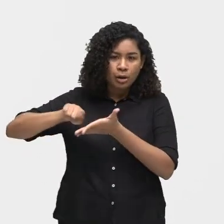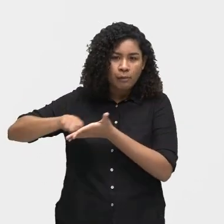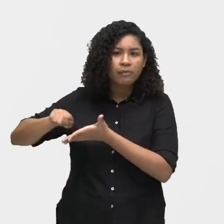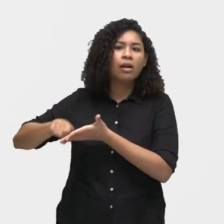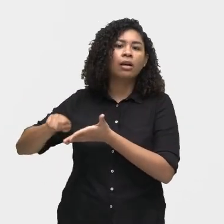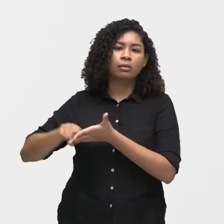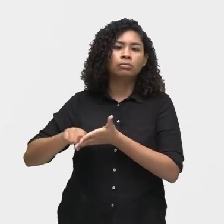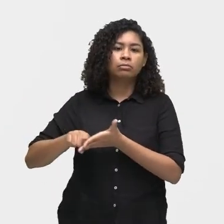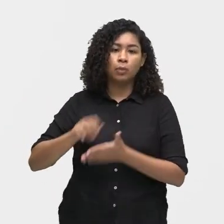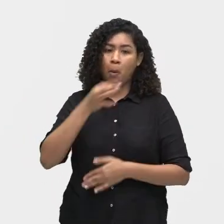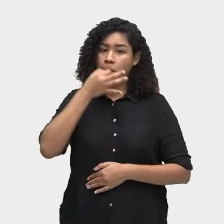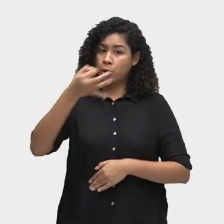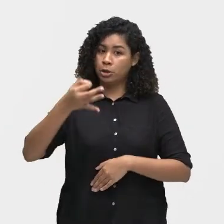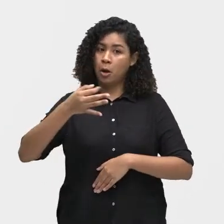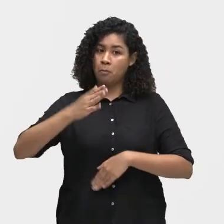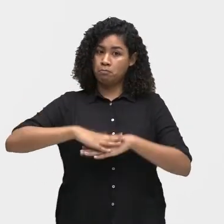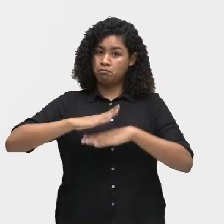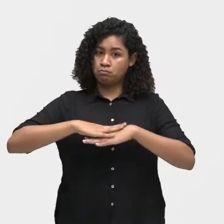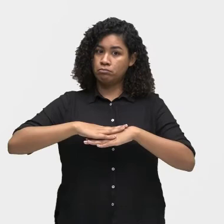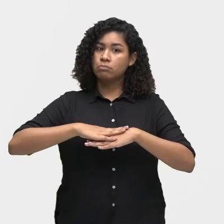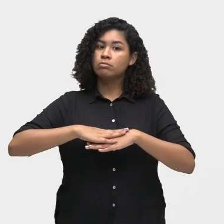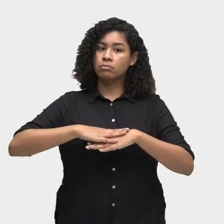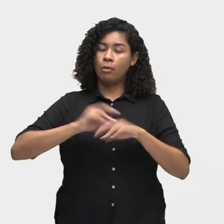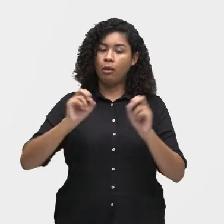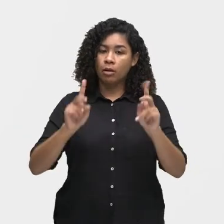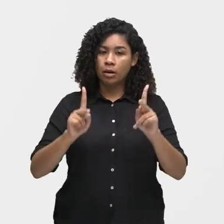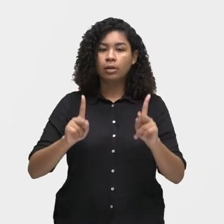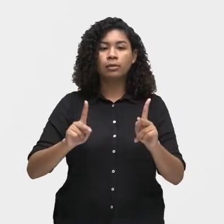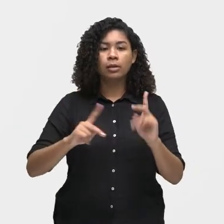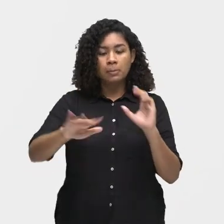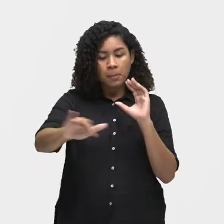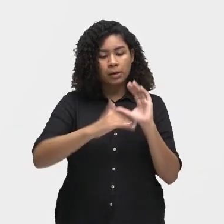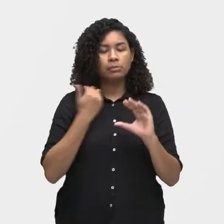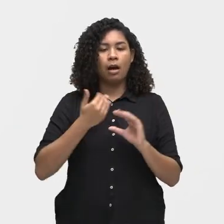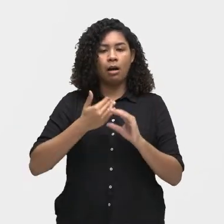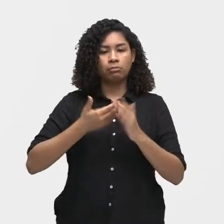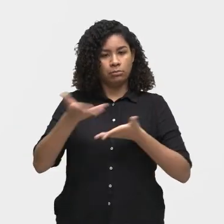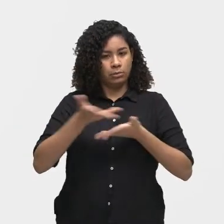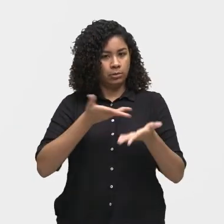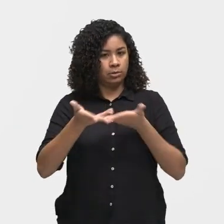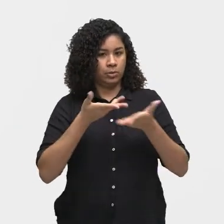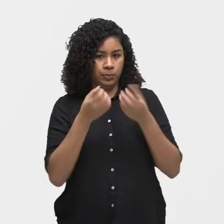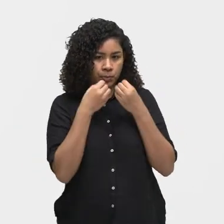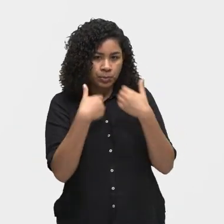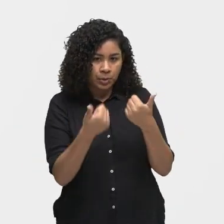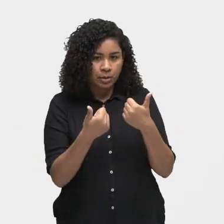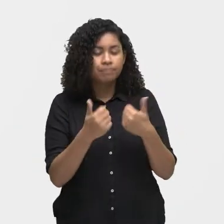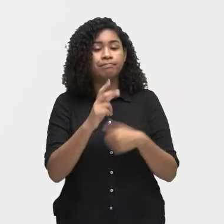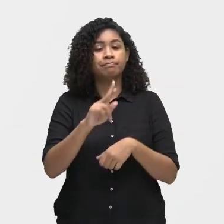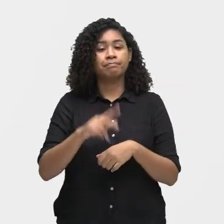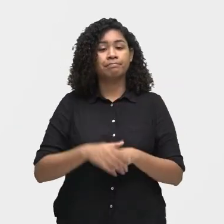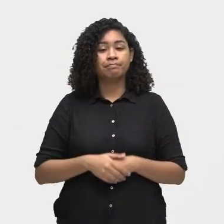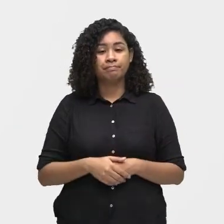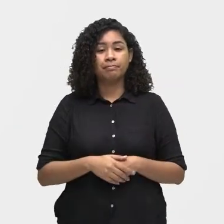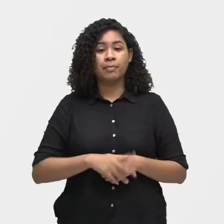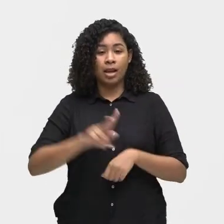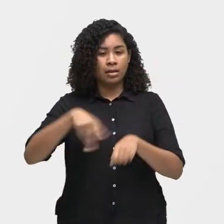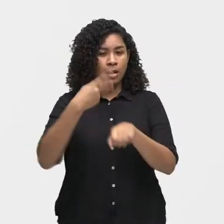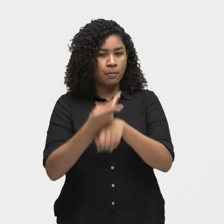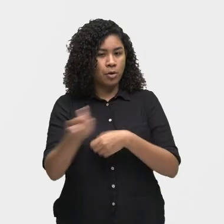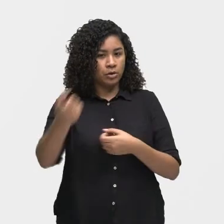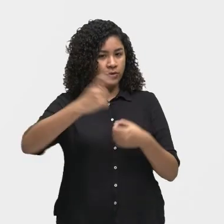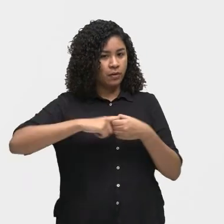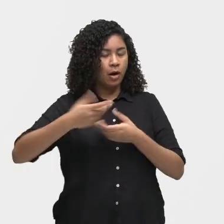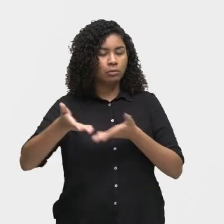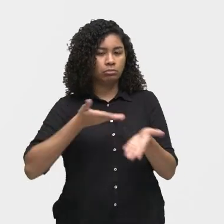para você, tá bom? E colocar lá na interatividade. Então temos a questão 1 e 2 e vamos que vamos juntos, daqui a pouco a gente se encontra